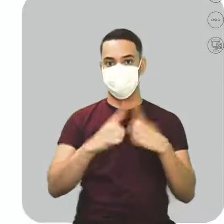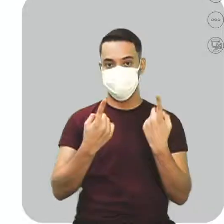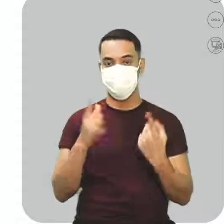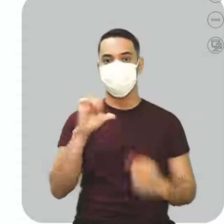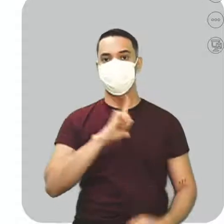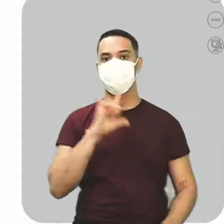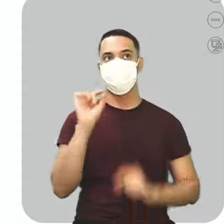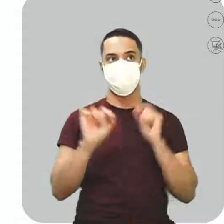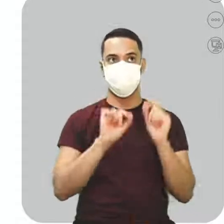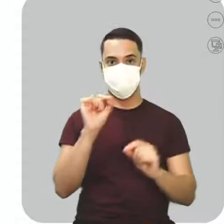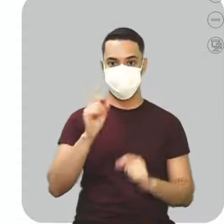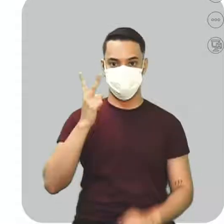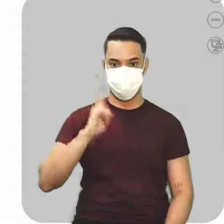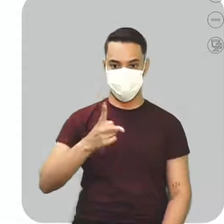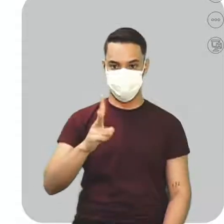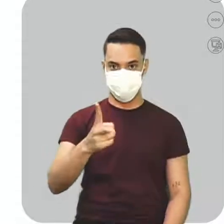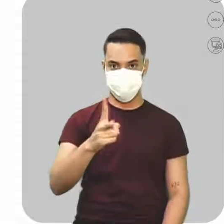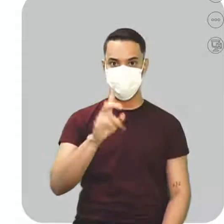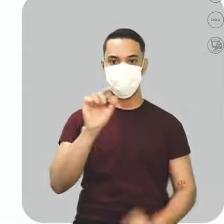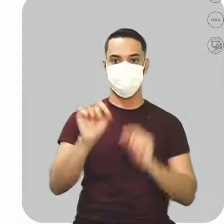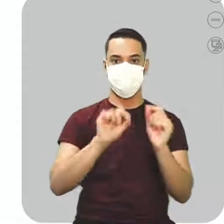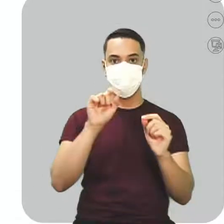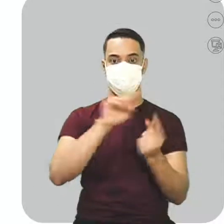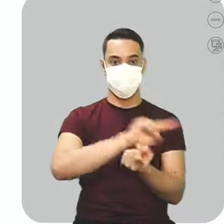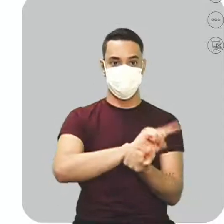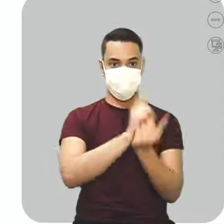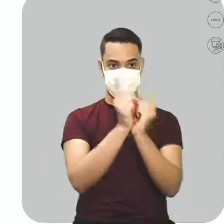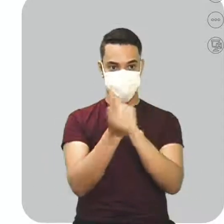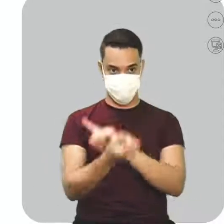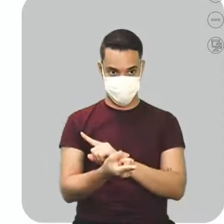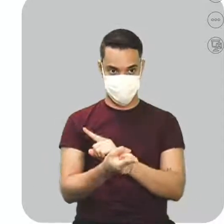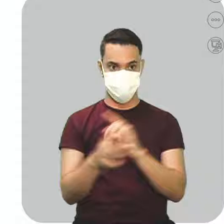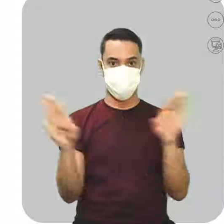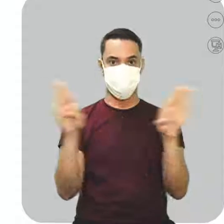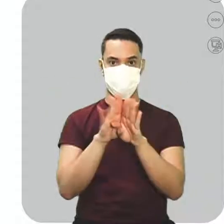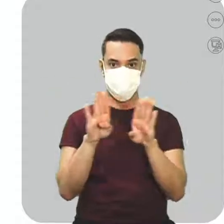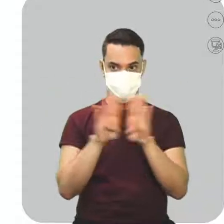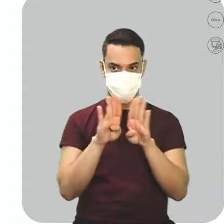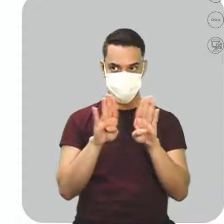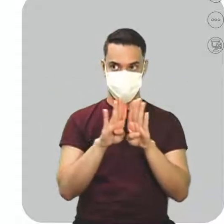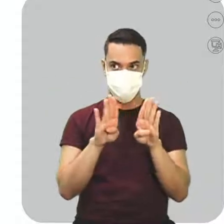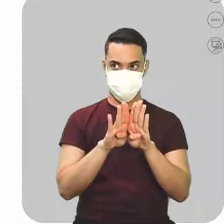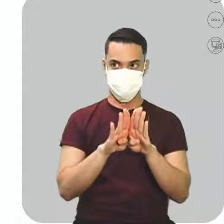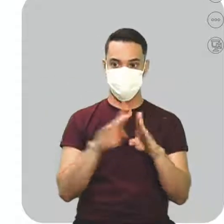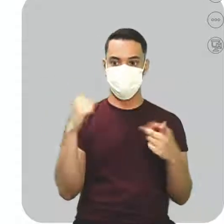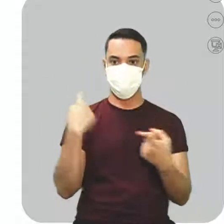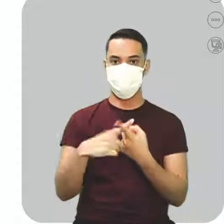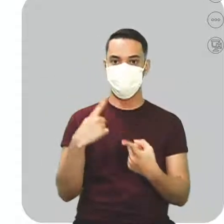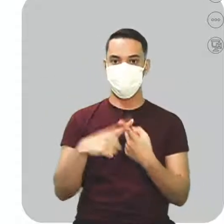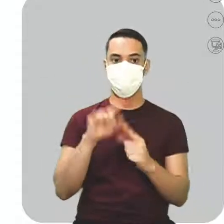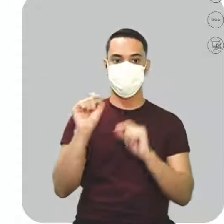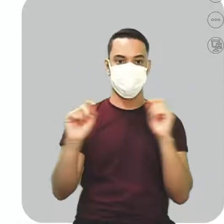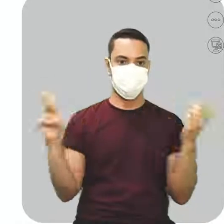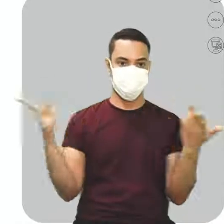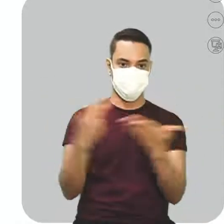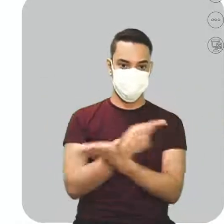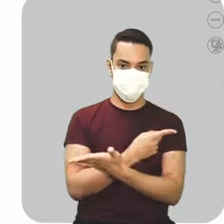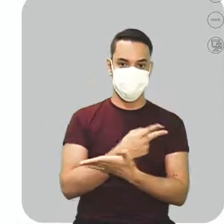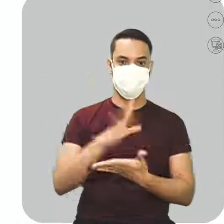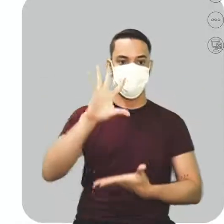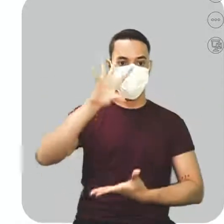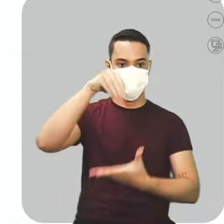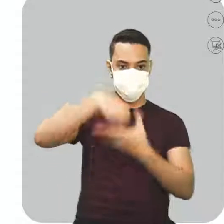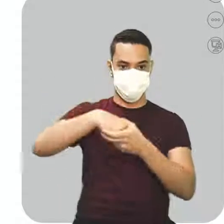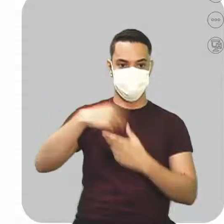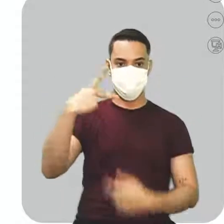base a posições contrárias, antitéticas, ó, e até mesmo paradoxais, porque às